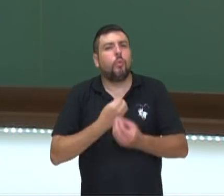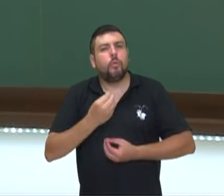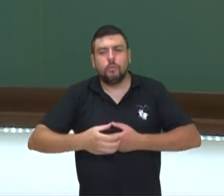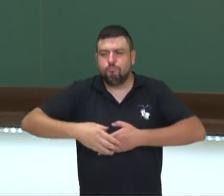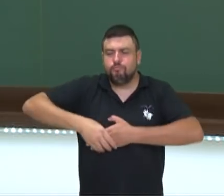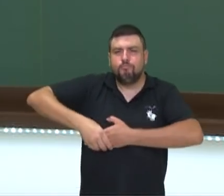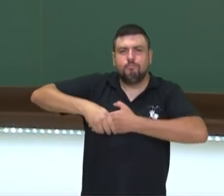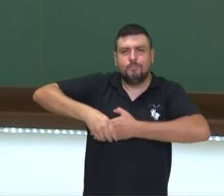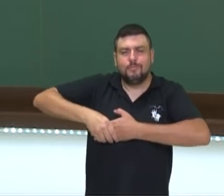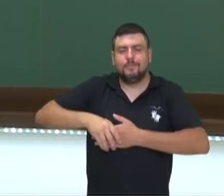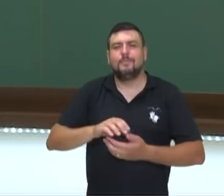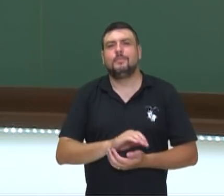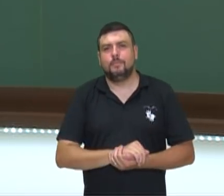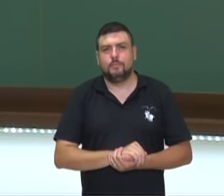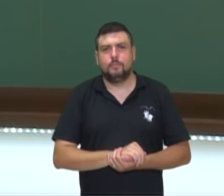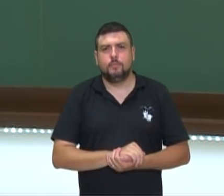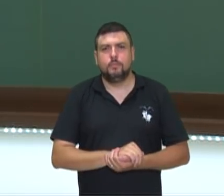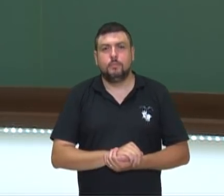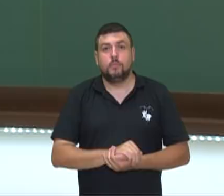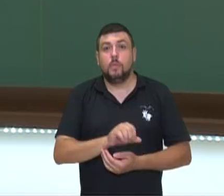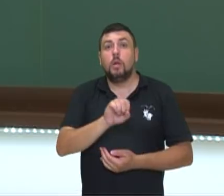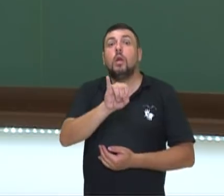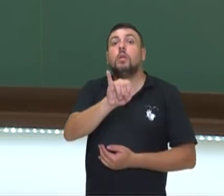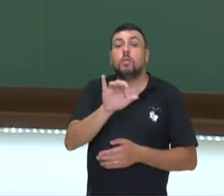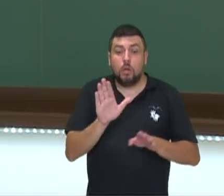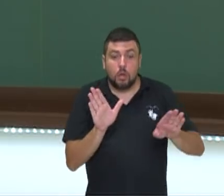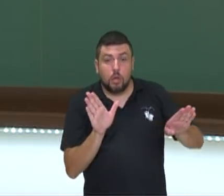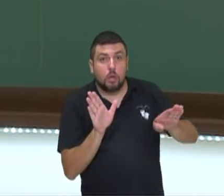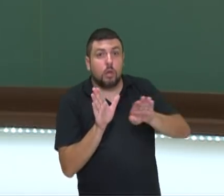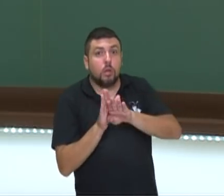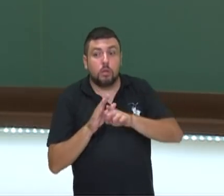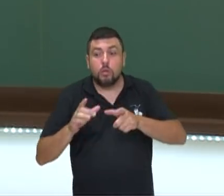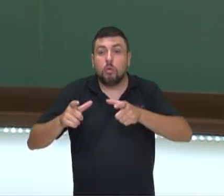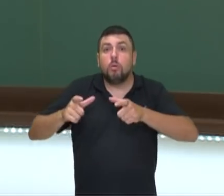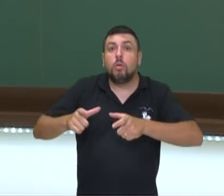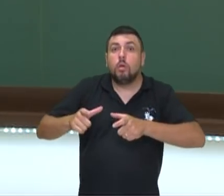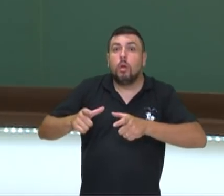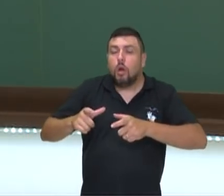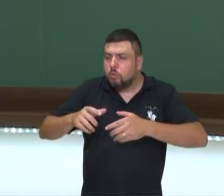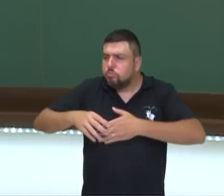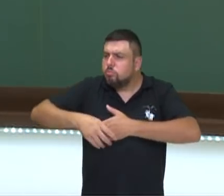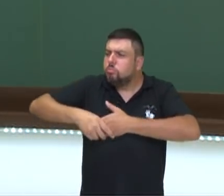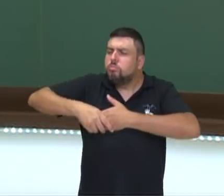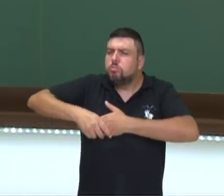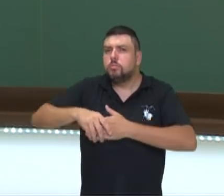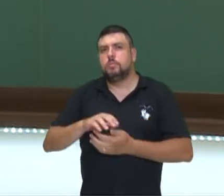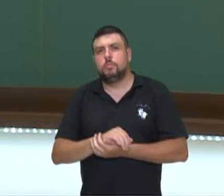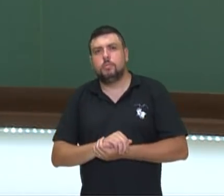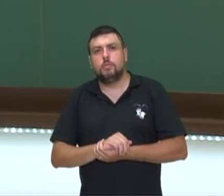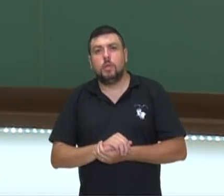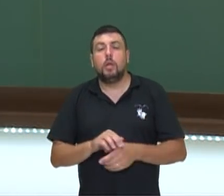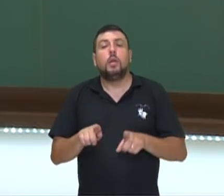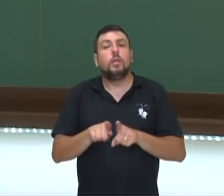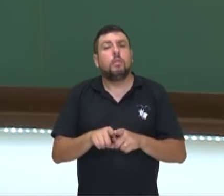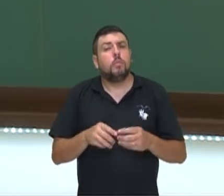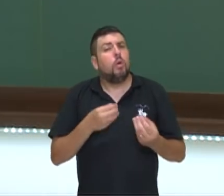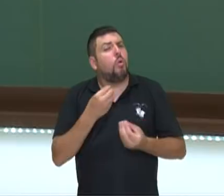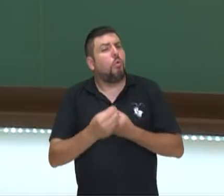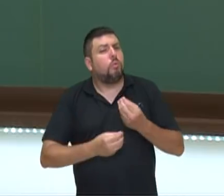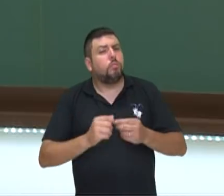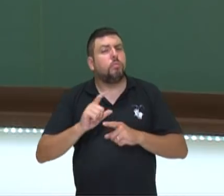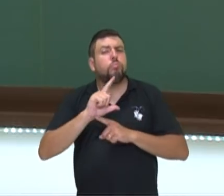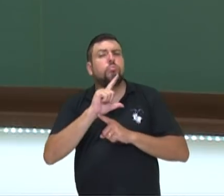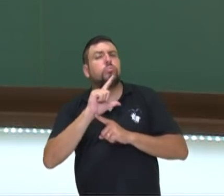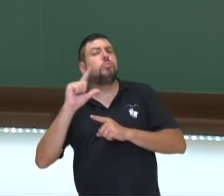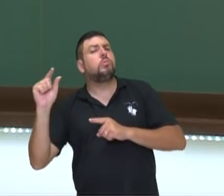ok? Quando você chega a algum lugar e você vai falar com alguém. E sobretudo também maneiras de dizer tchau na hora que você estiver indo